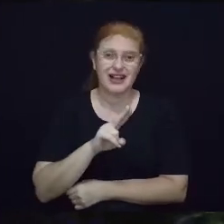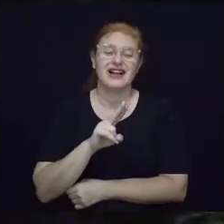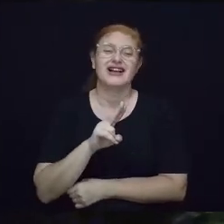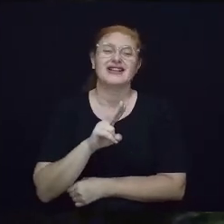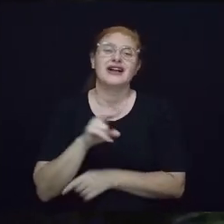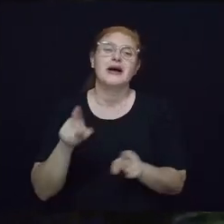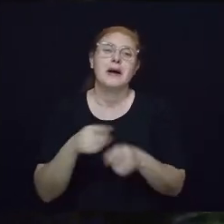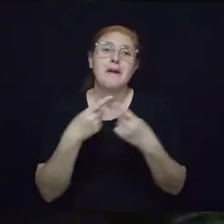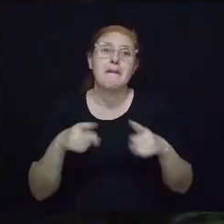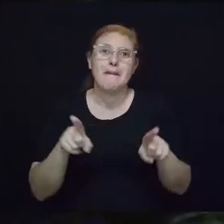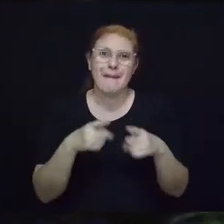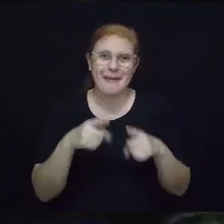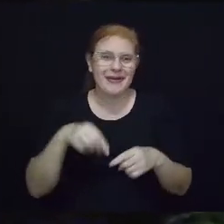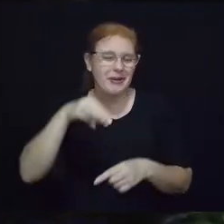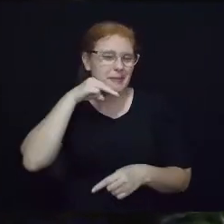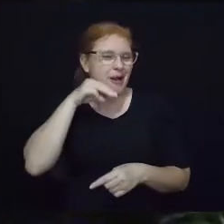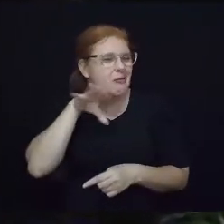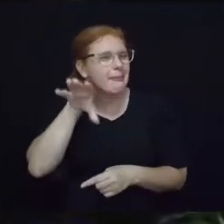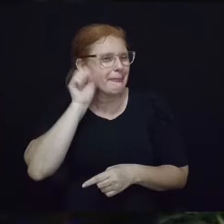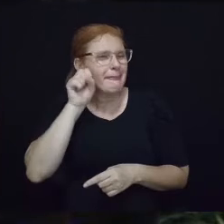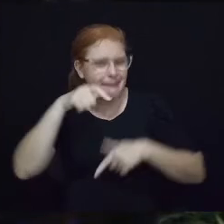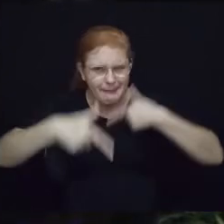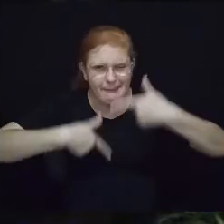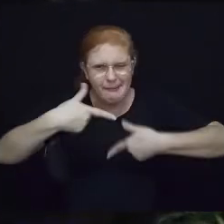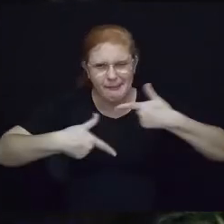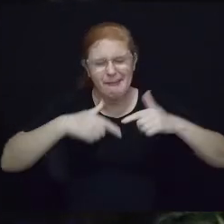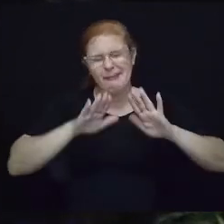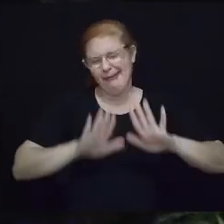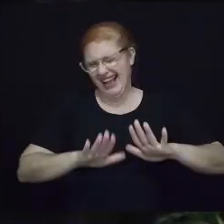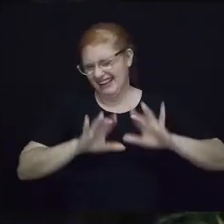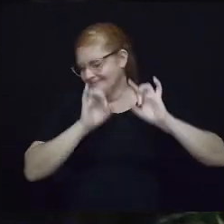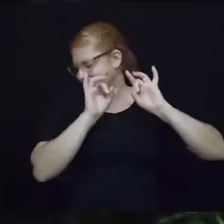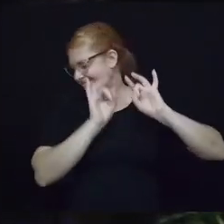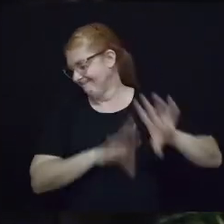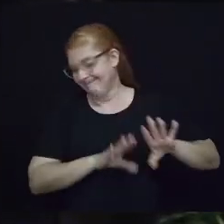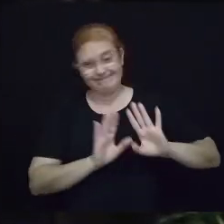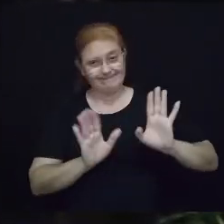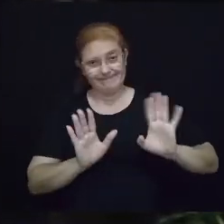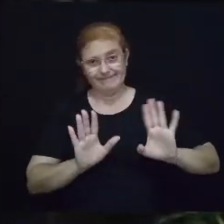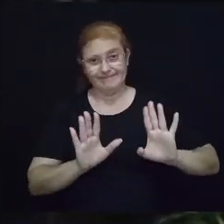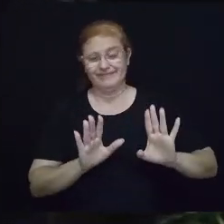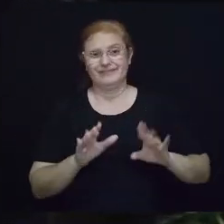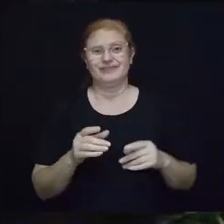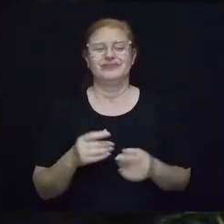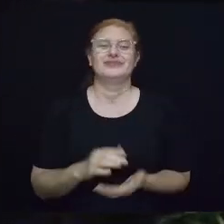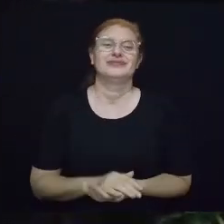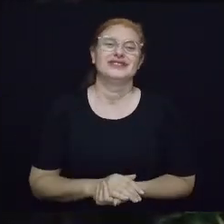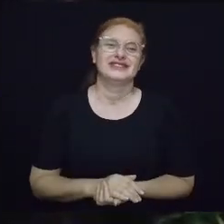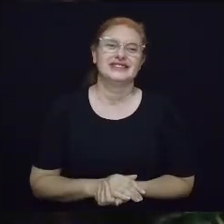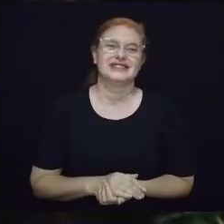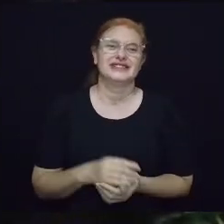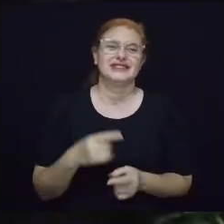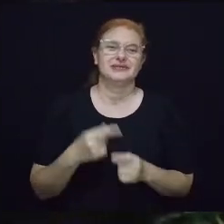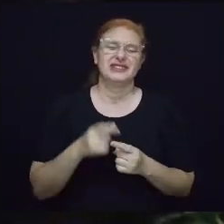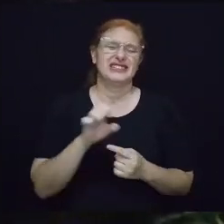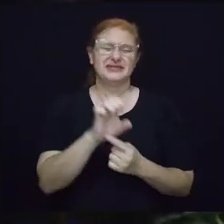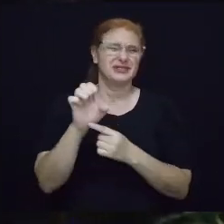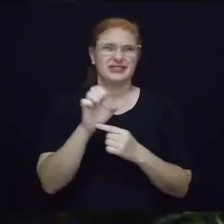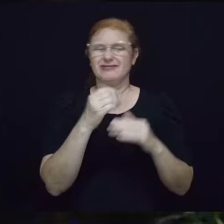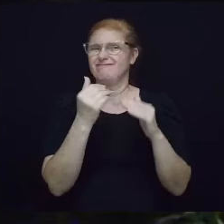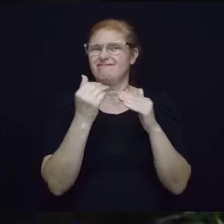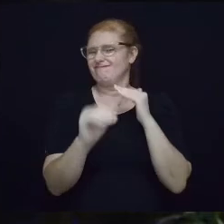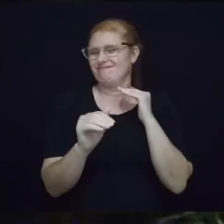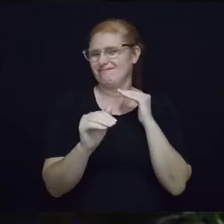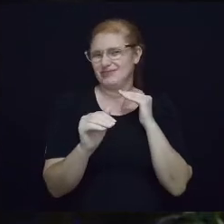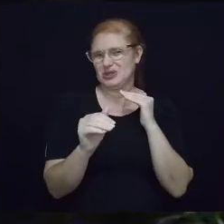que o Mauro ouvia para trabalhar, mas logo eu desisti da ideia, né? Por imaginar o efeito disso na exposição. Reverberando